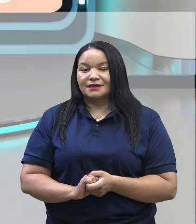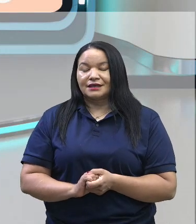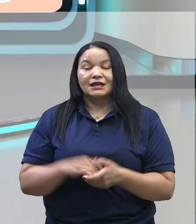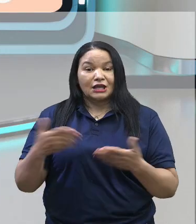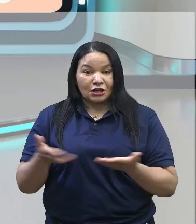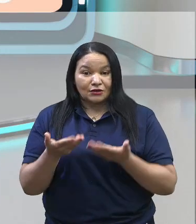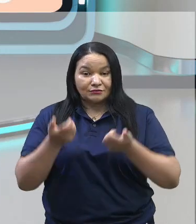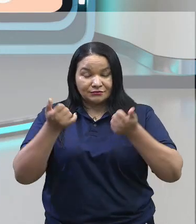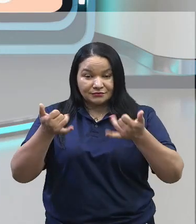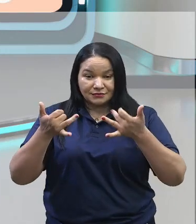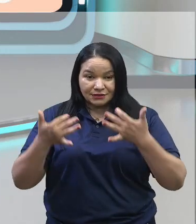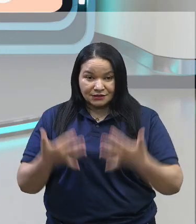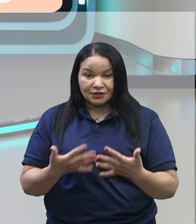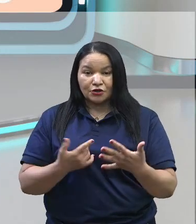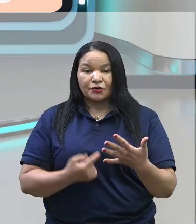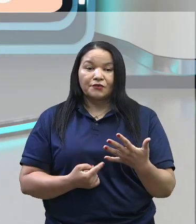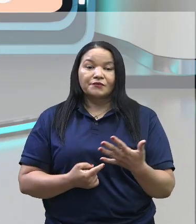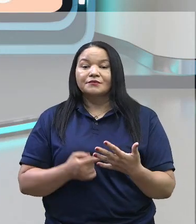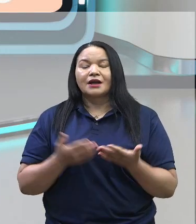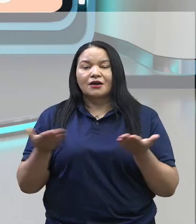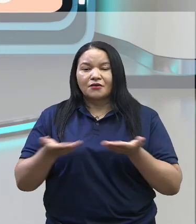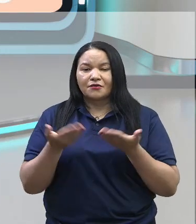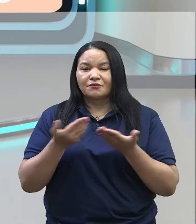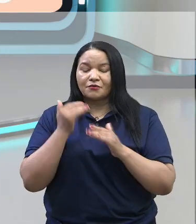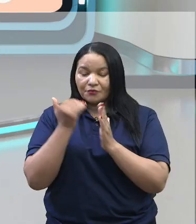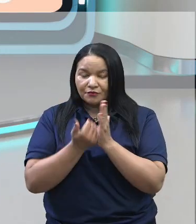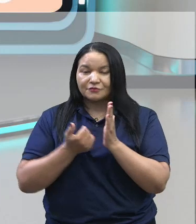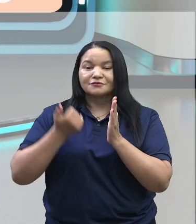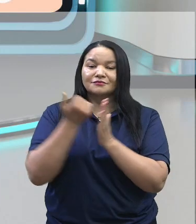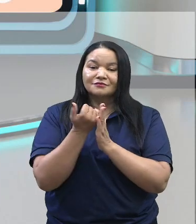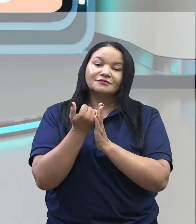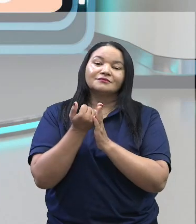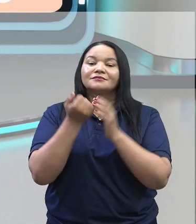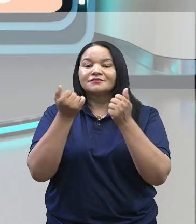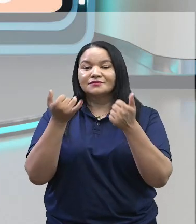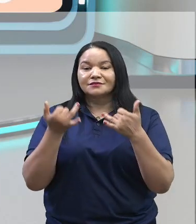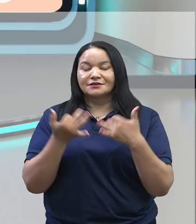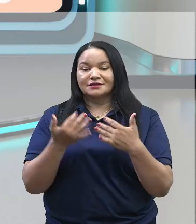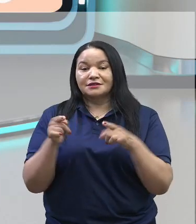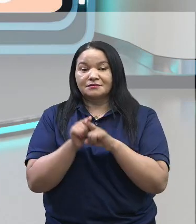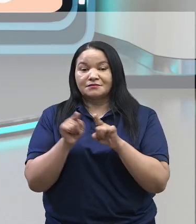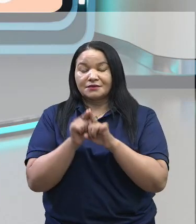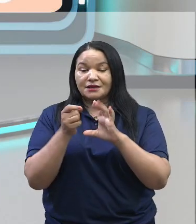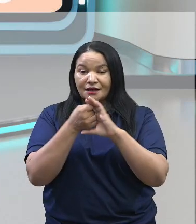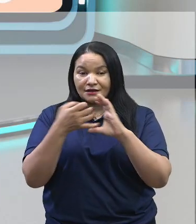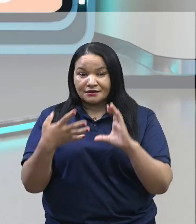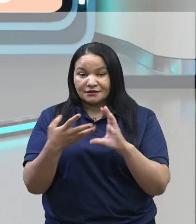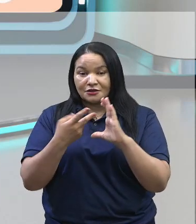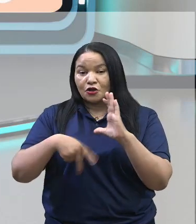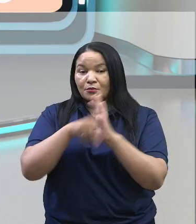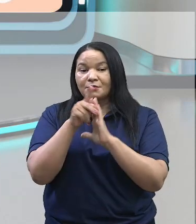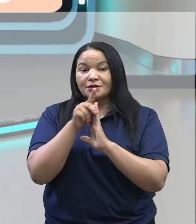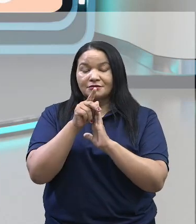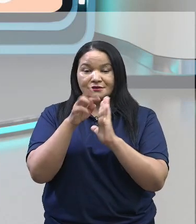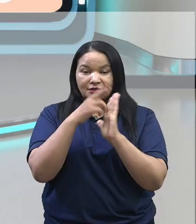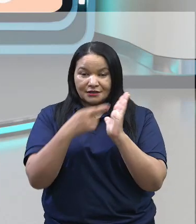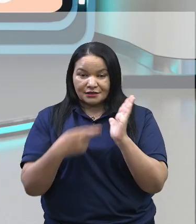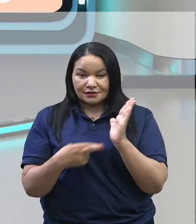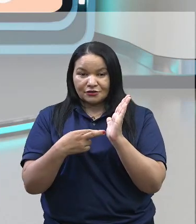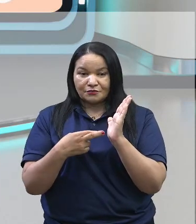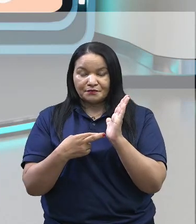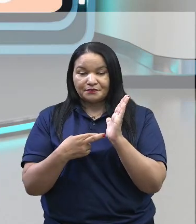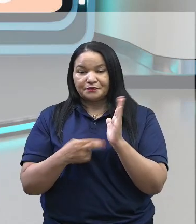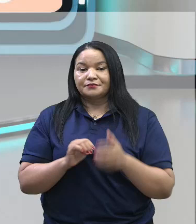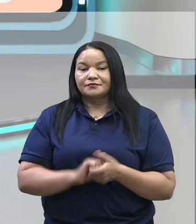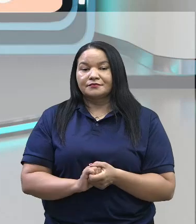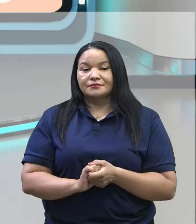já pontuamos, só para intensificar, essas características da redação. O primeiro tópico aí